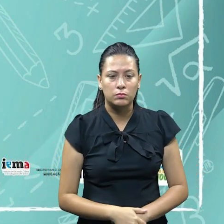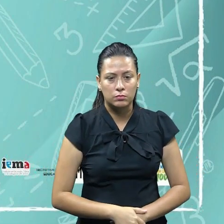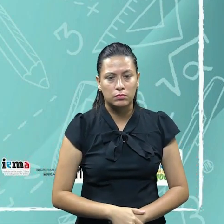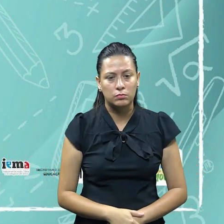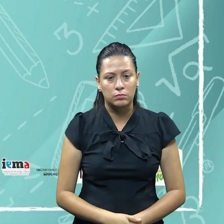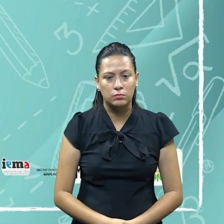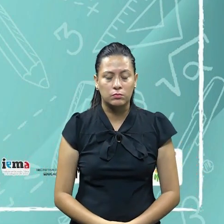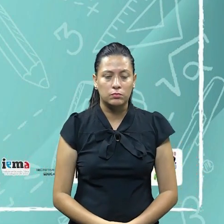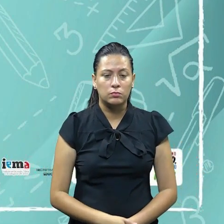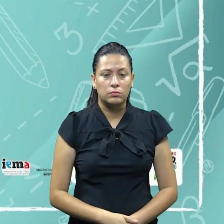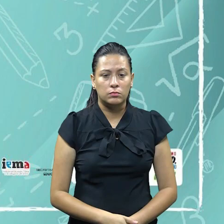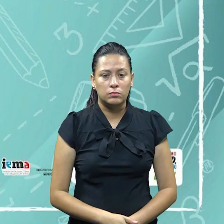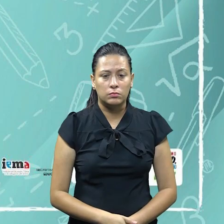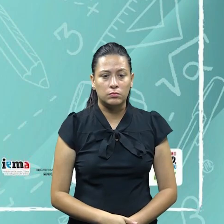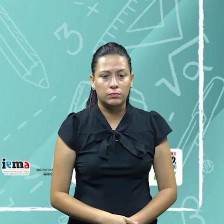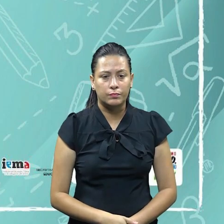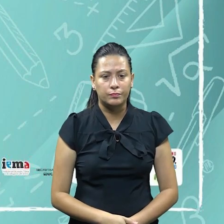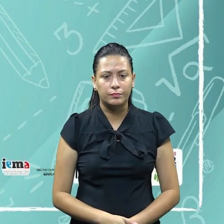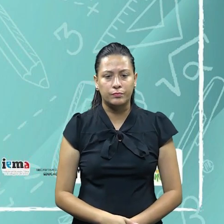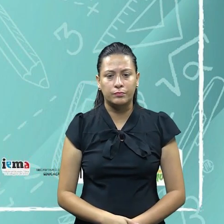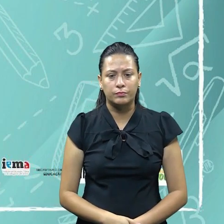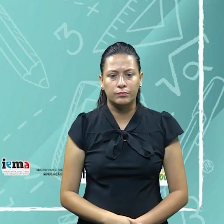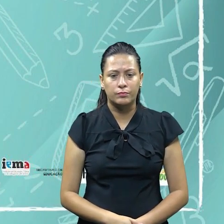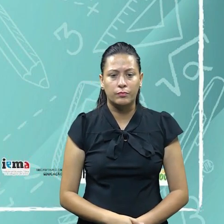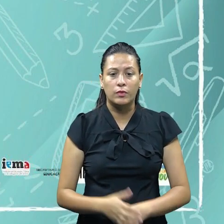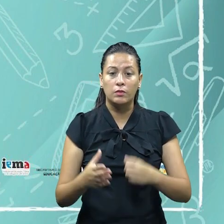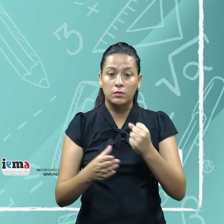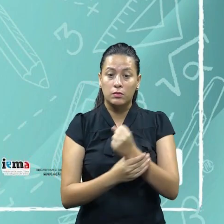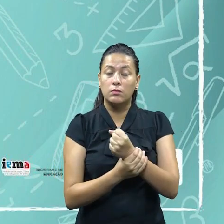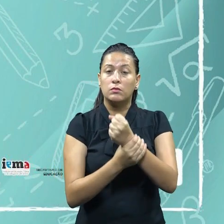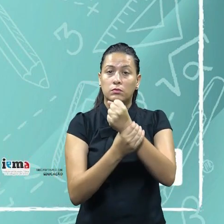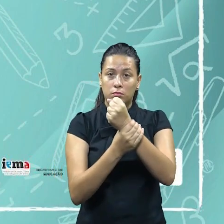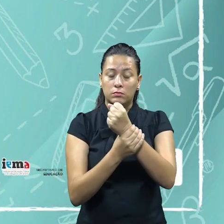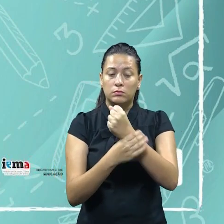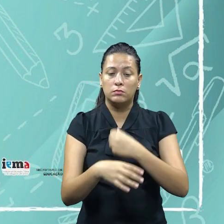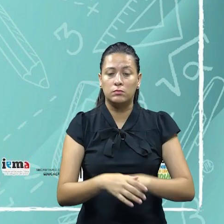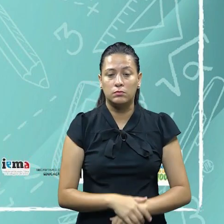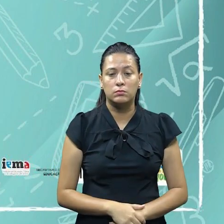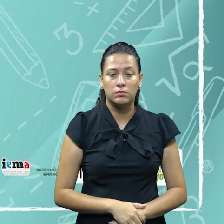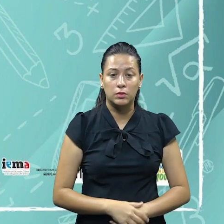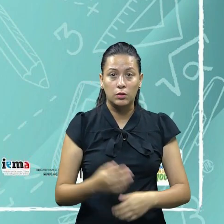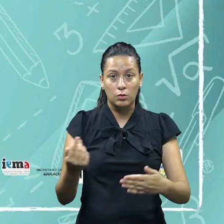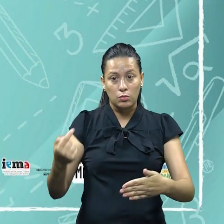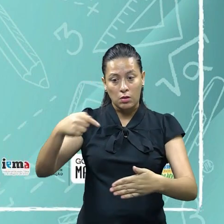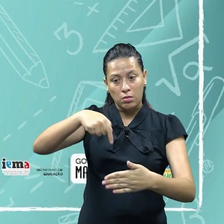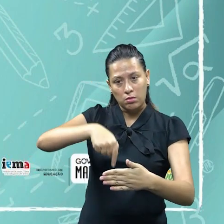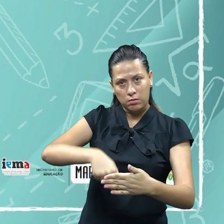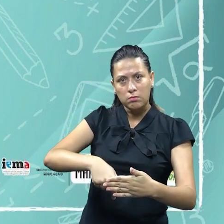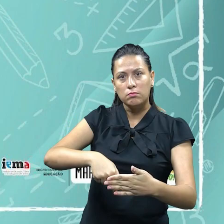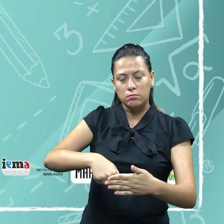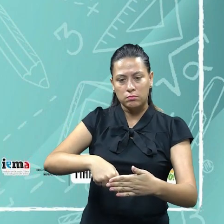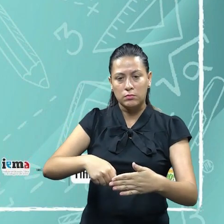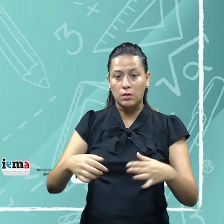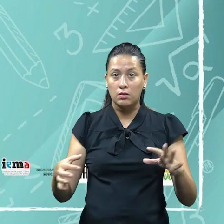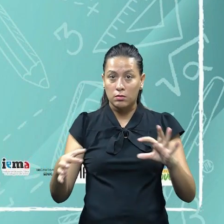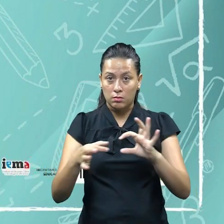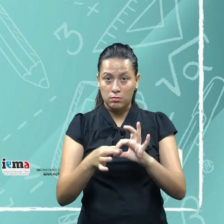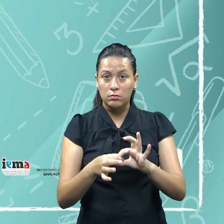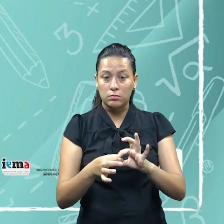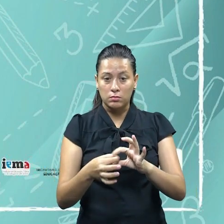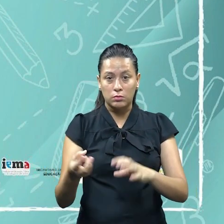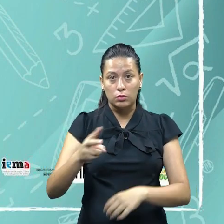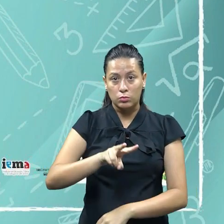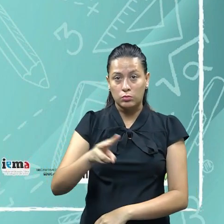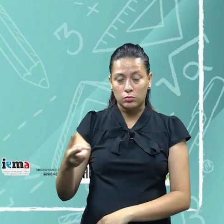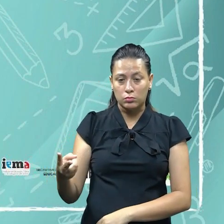Como eles estão aterrados, o que nós vamos fazer agora? Nós vamos garantir que, devido ao aterramento, a ligação entre